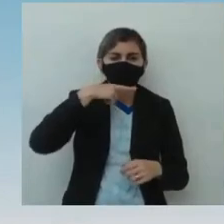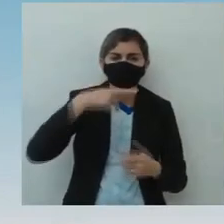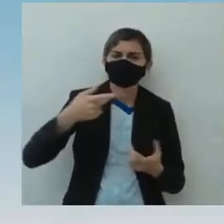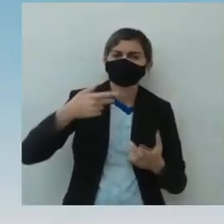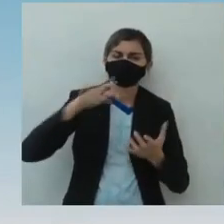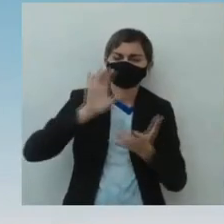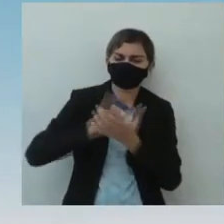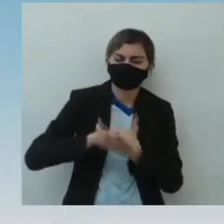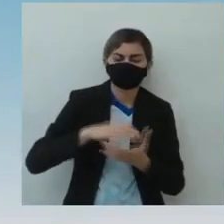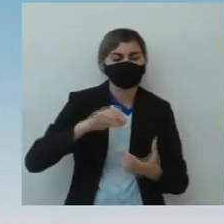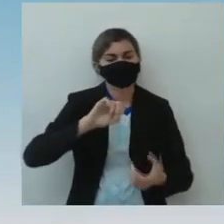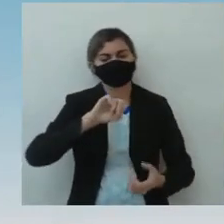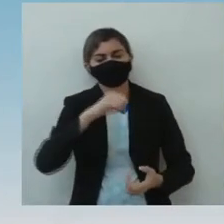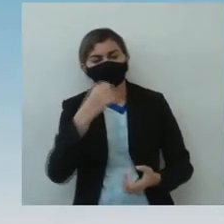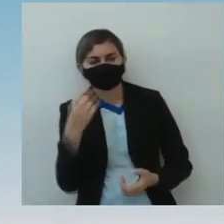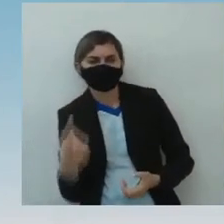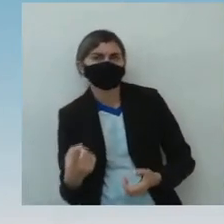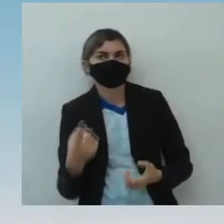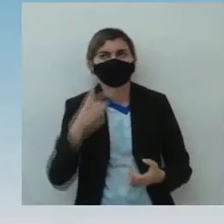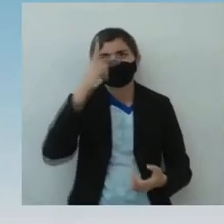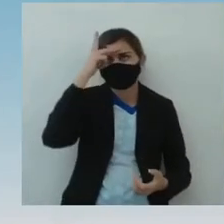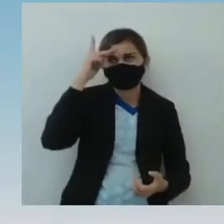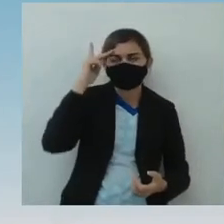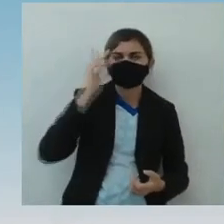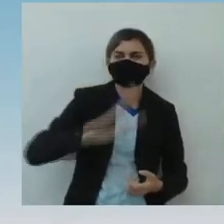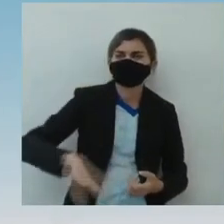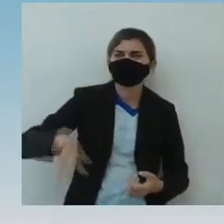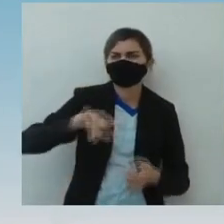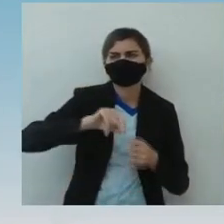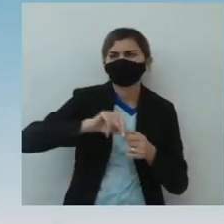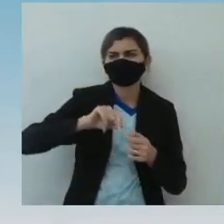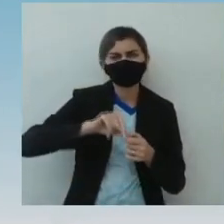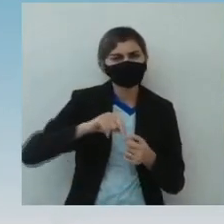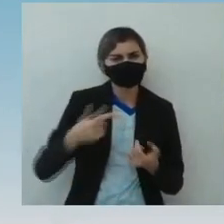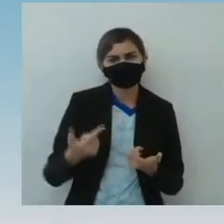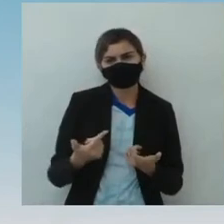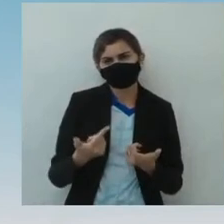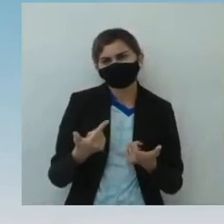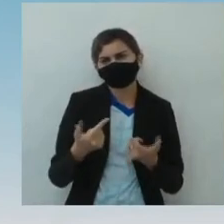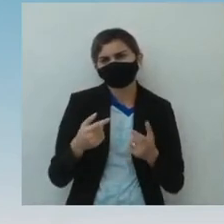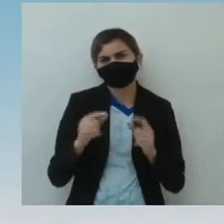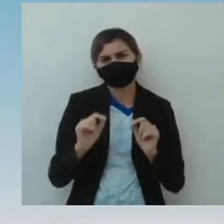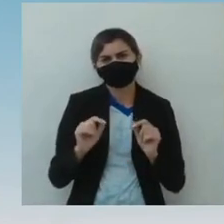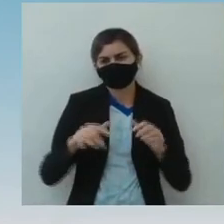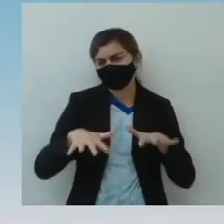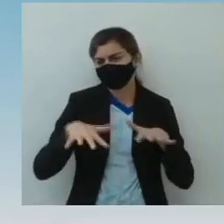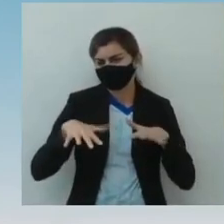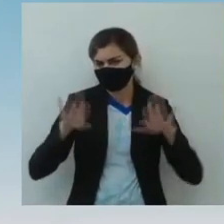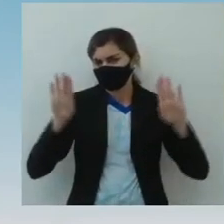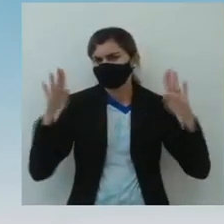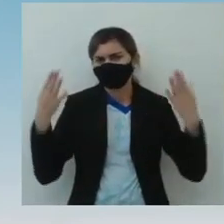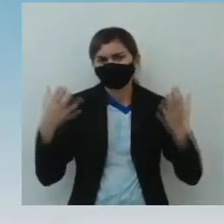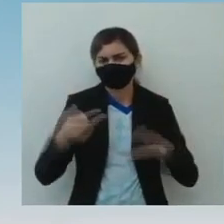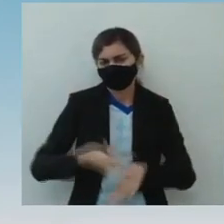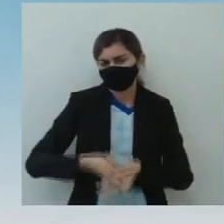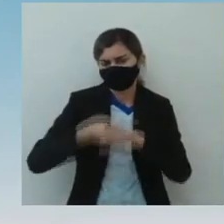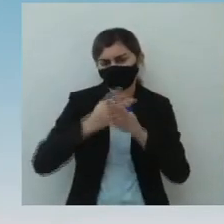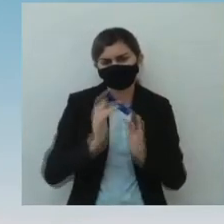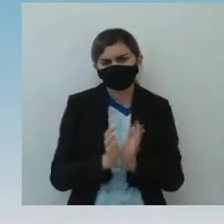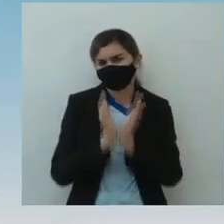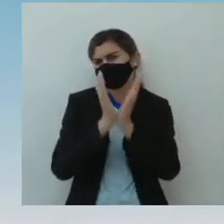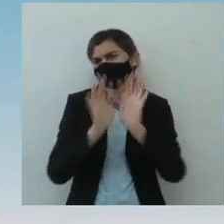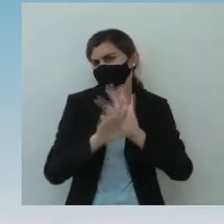ou foi lá pessoa que tá fazendo tipo assim sendo a câmera de uma cerimônia de premiação